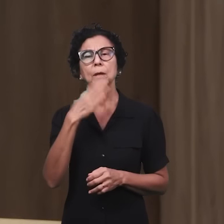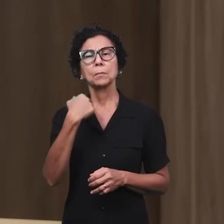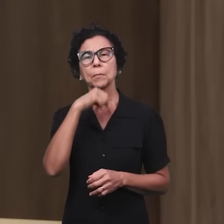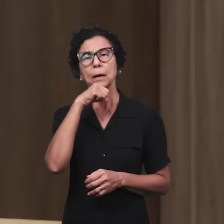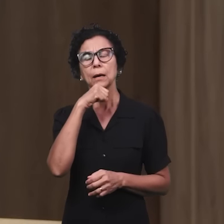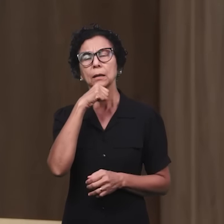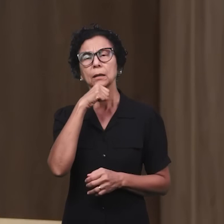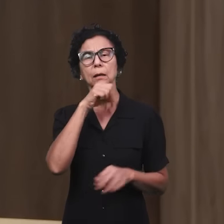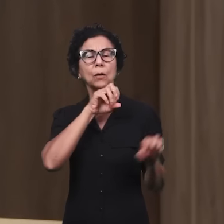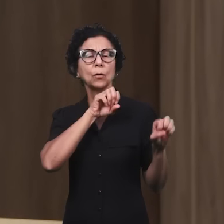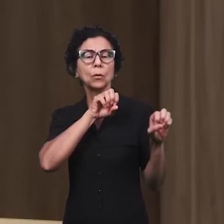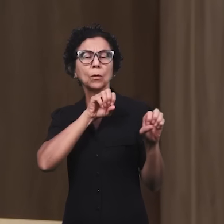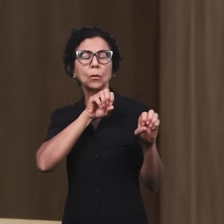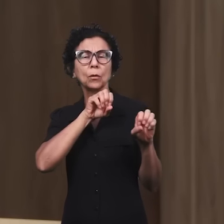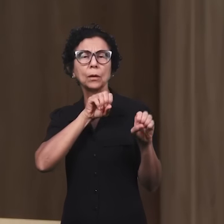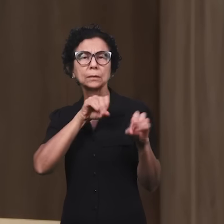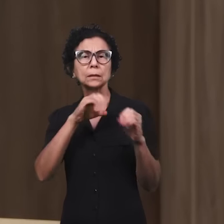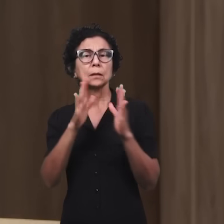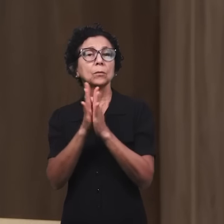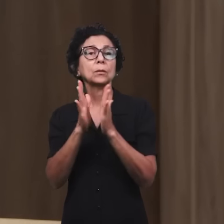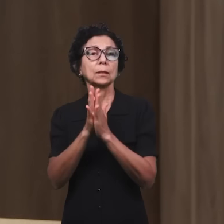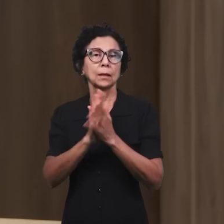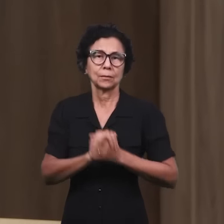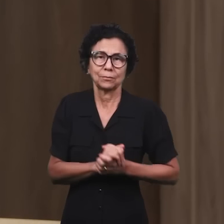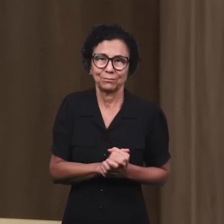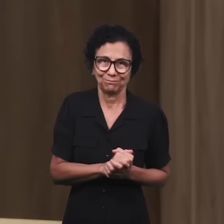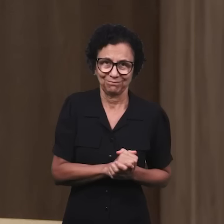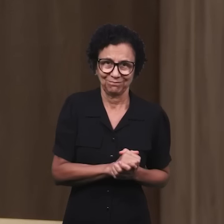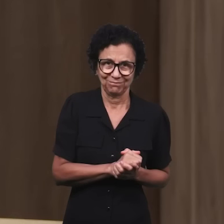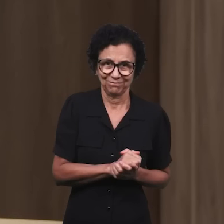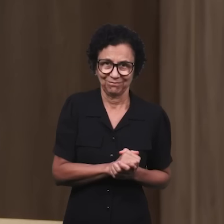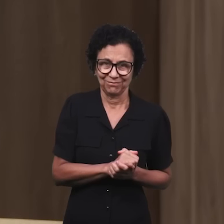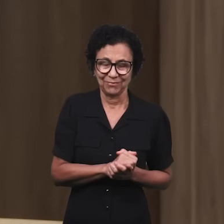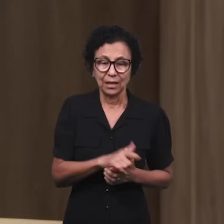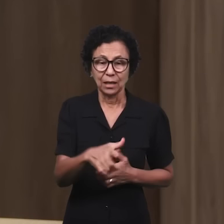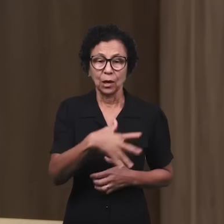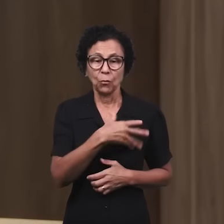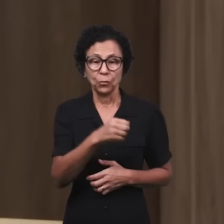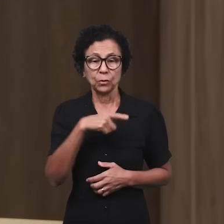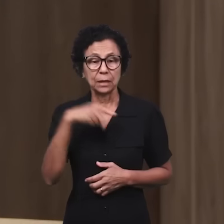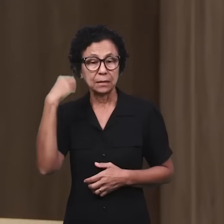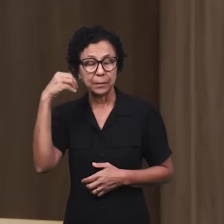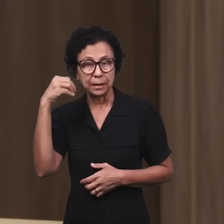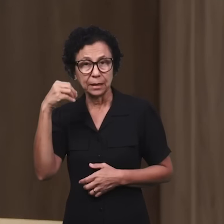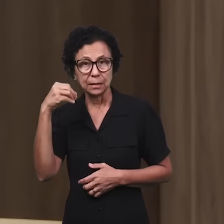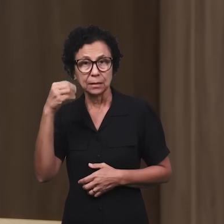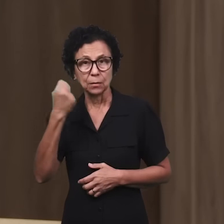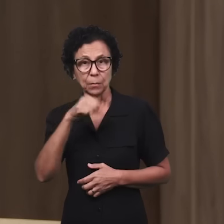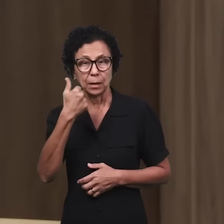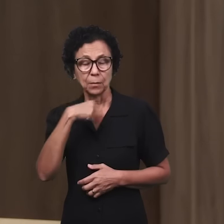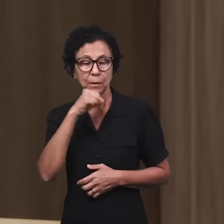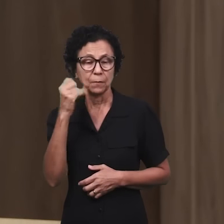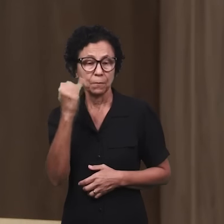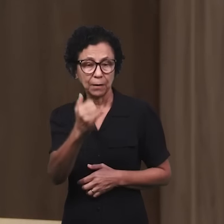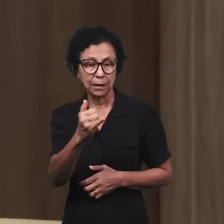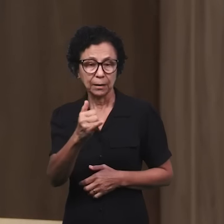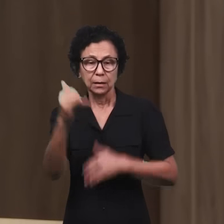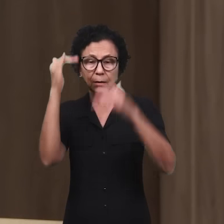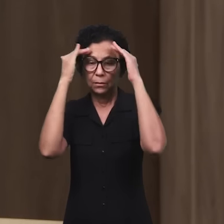experiência. Porque depois que ele tiver experiência, o que você falar, ele obedece, ele faz. Amém. Você vê que a palavra não vem antes do toque. Porque se